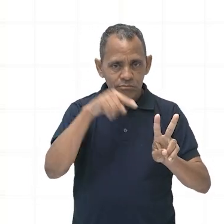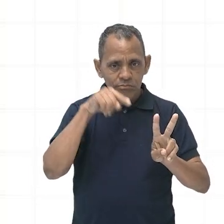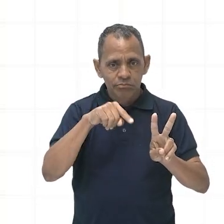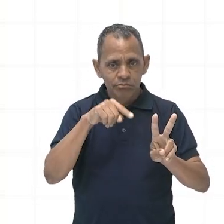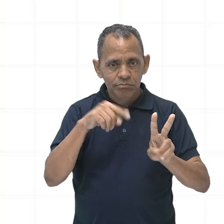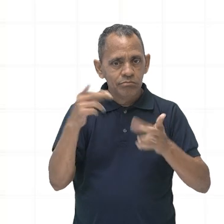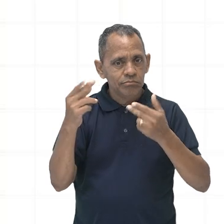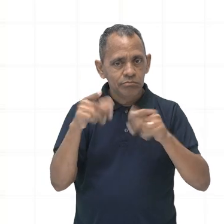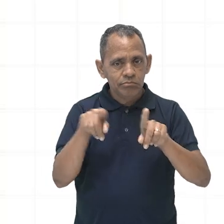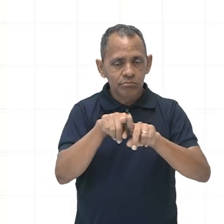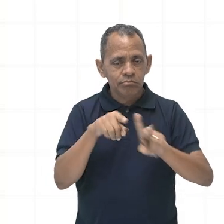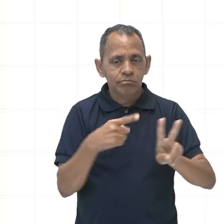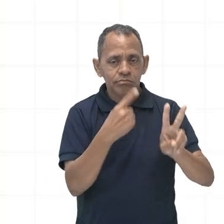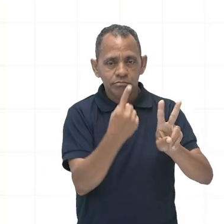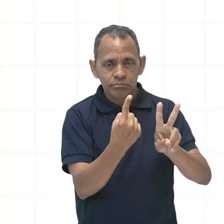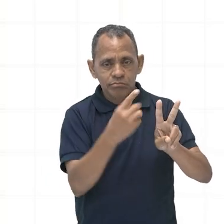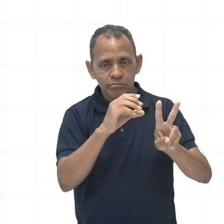de